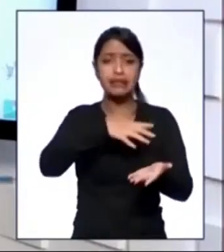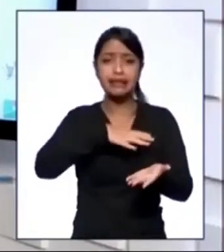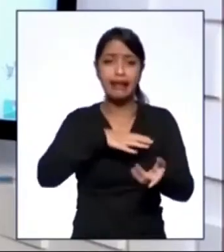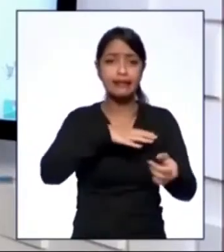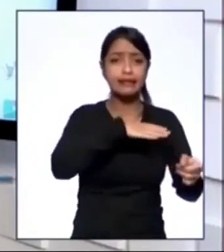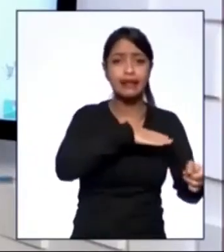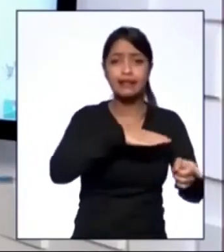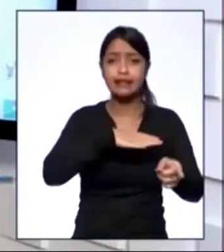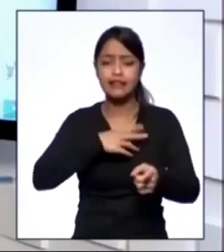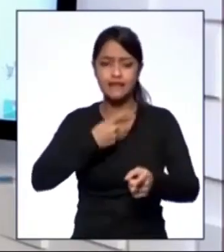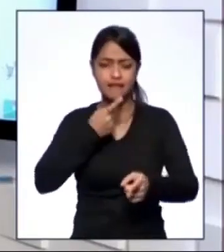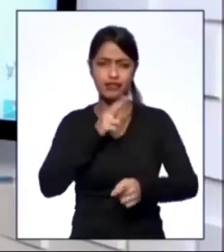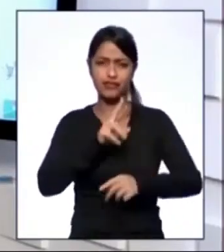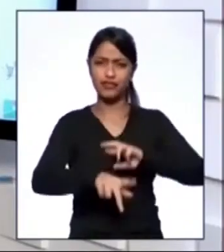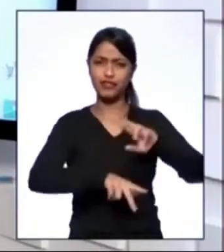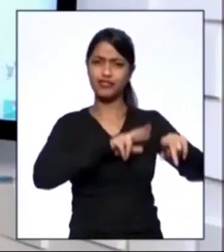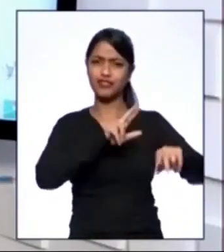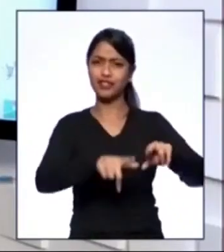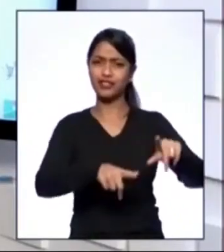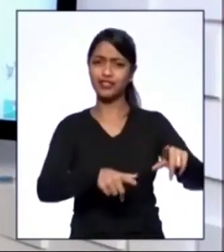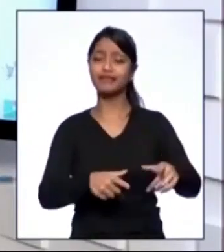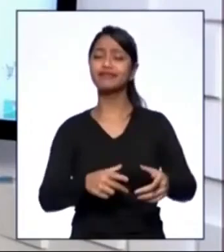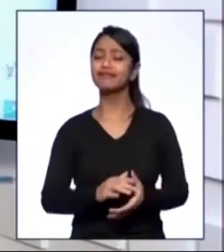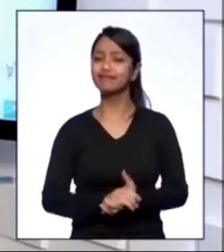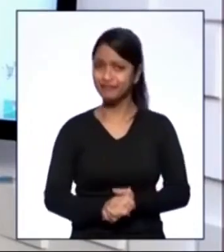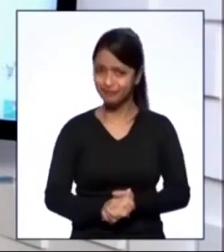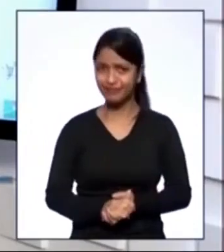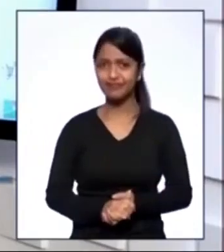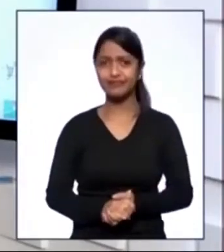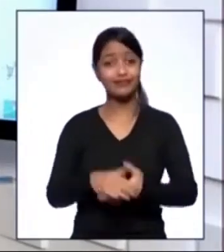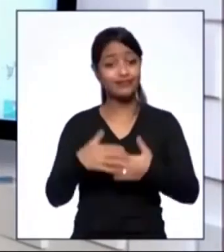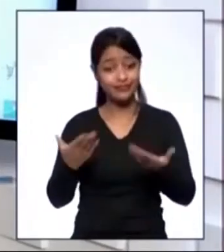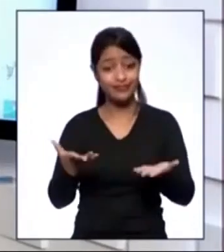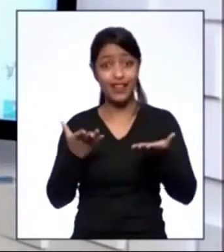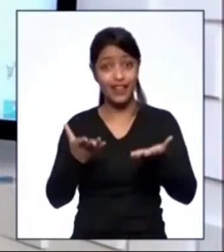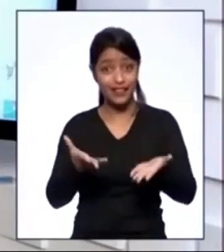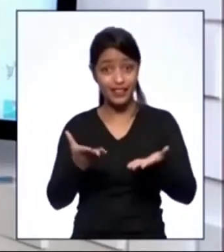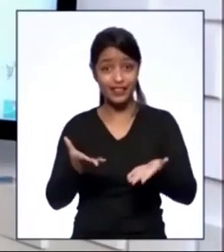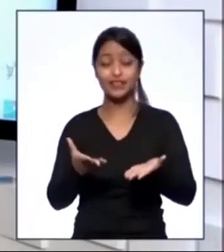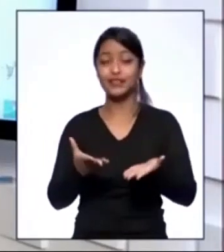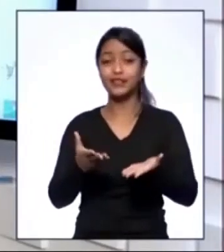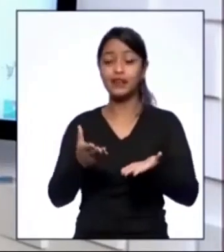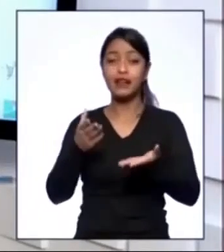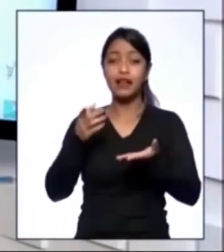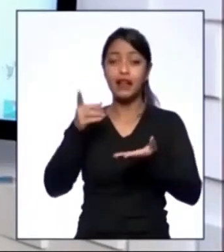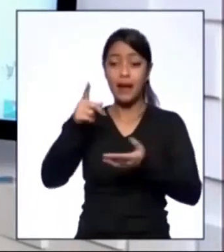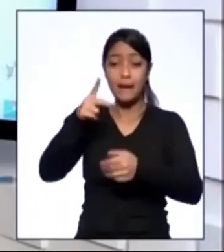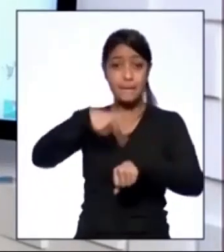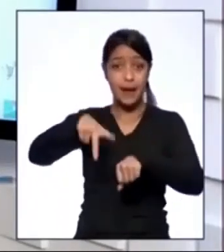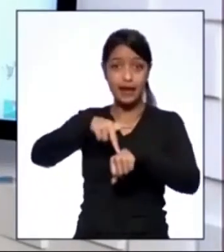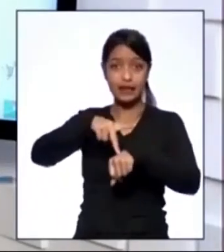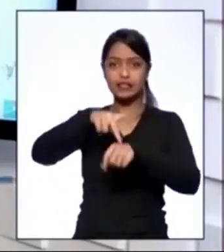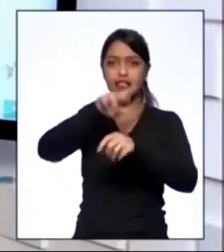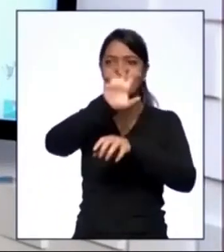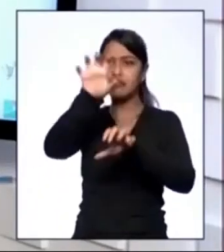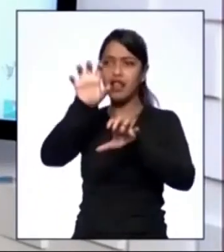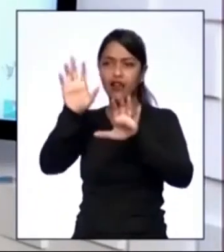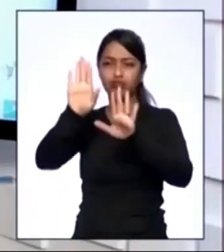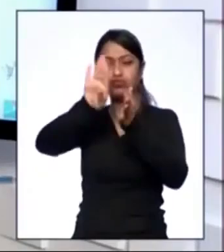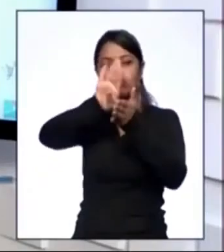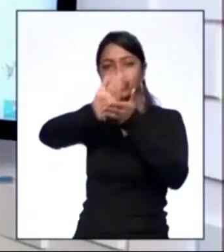De você marcar a divisão do país, não pelos estados, mas